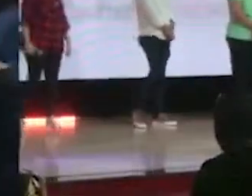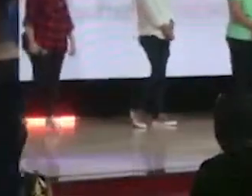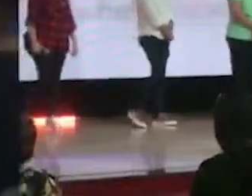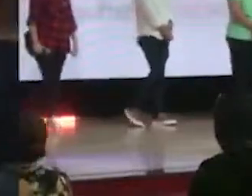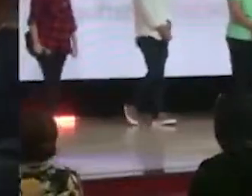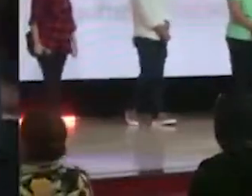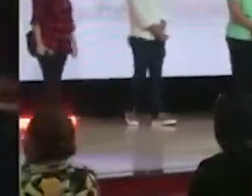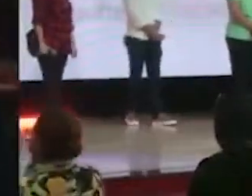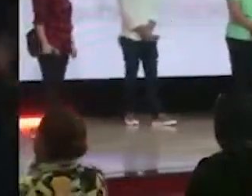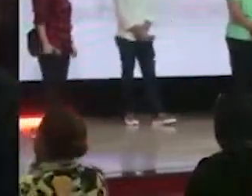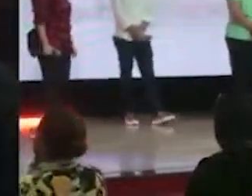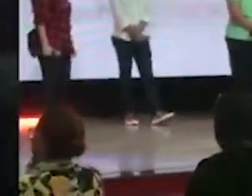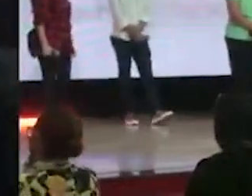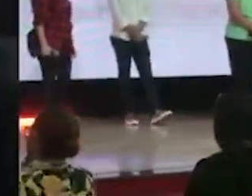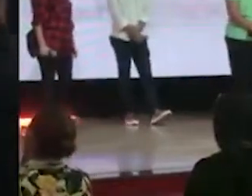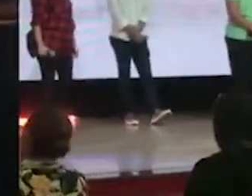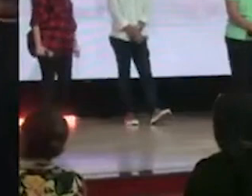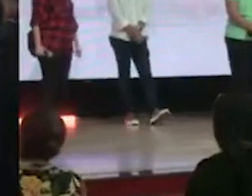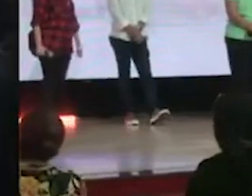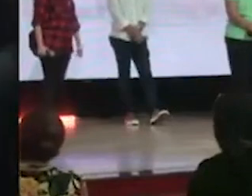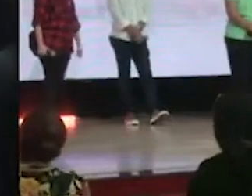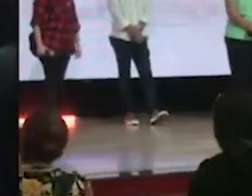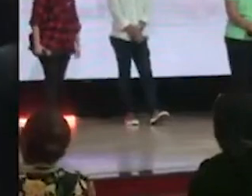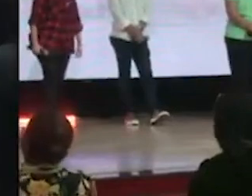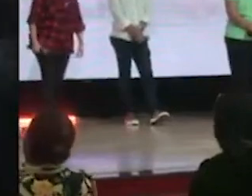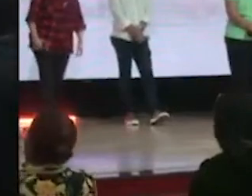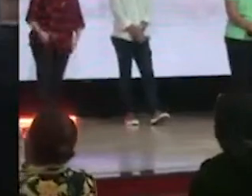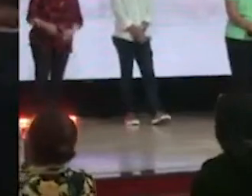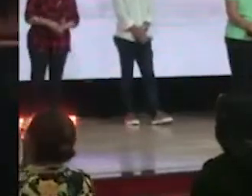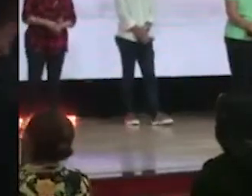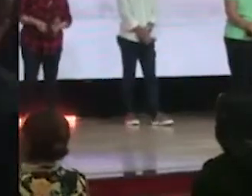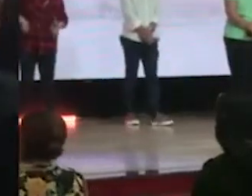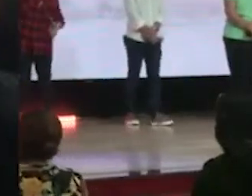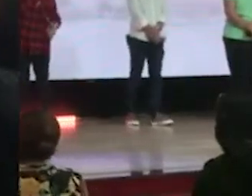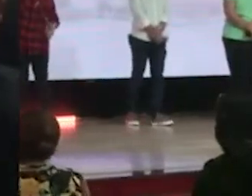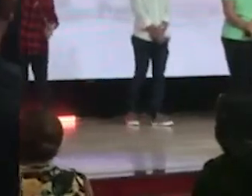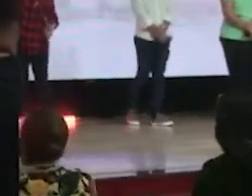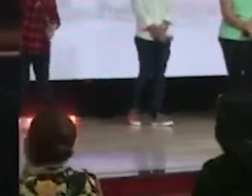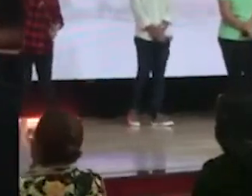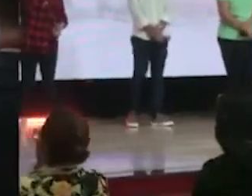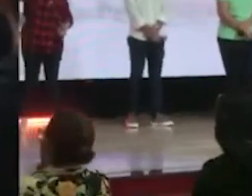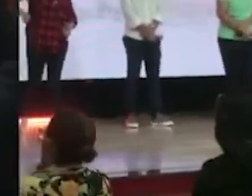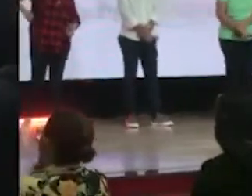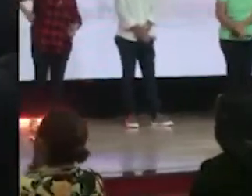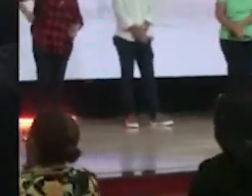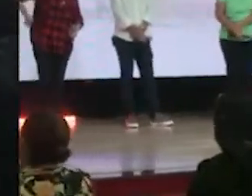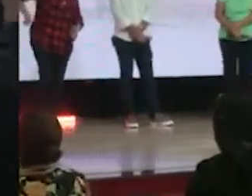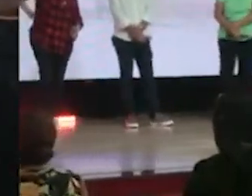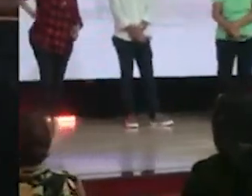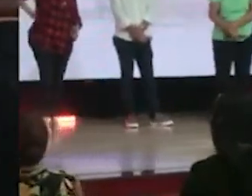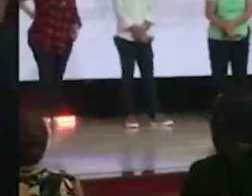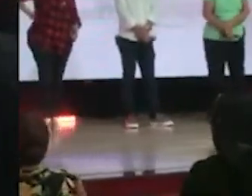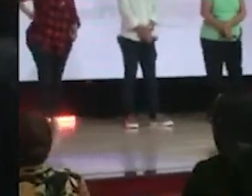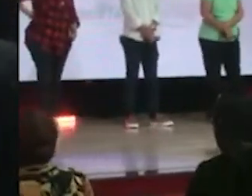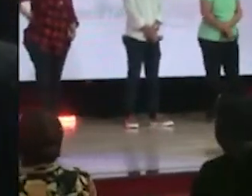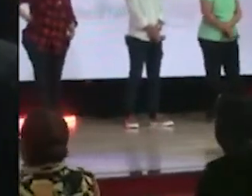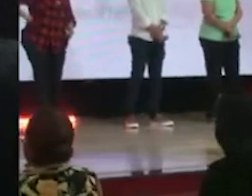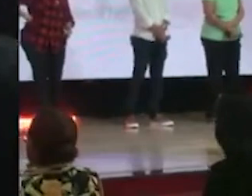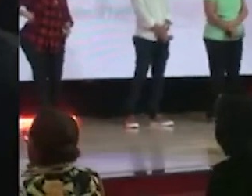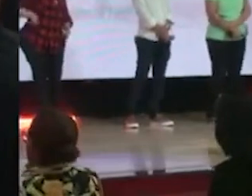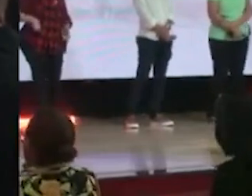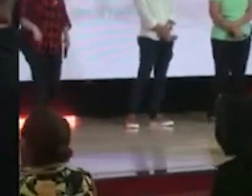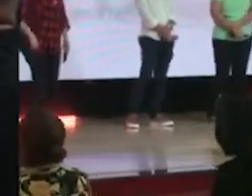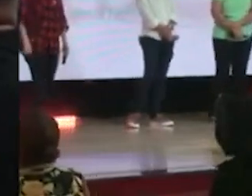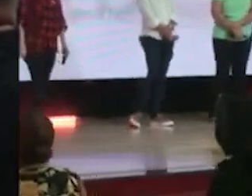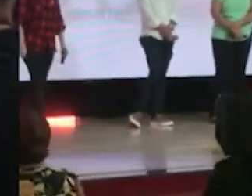espírito santo você precisa do Espírito Santo você necessita da unção dele você precisa da sabedoria